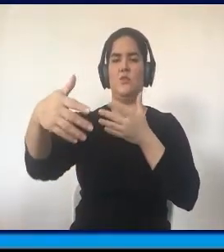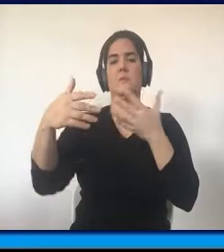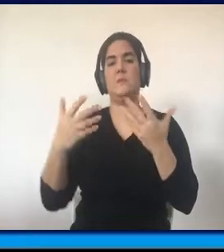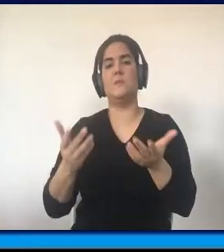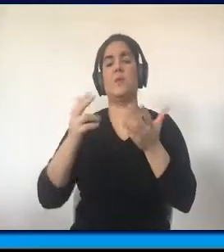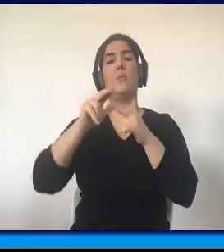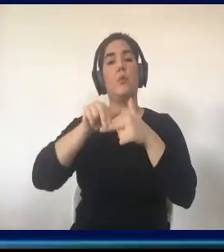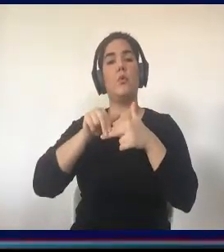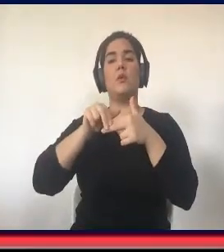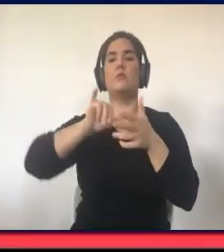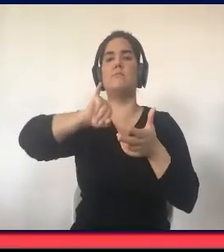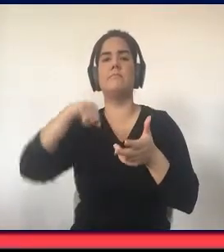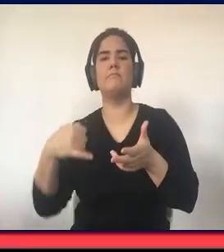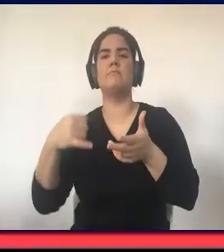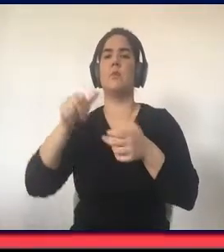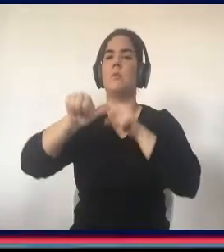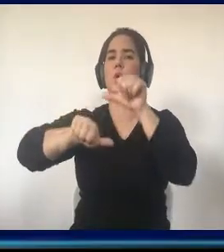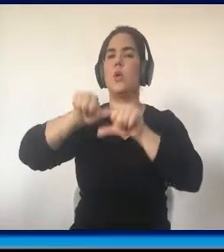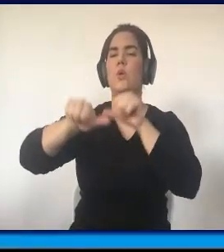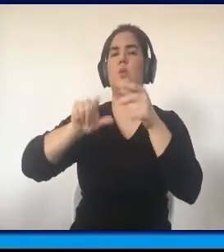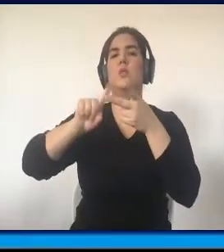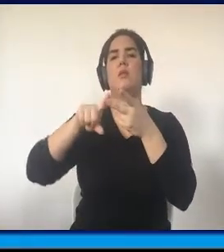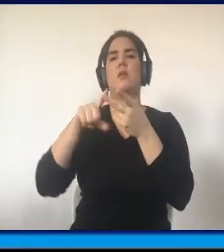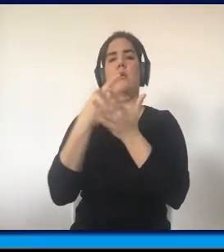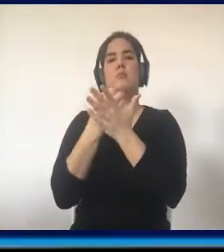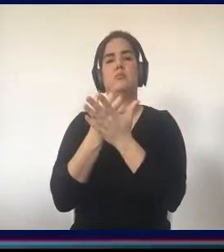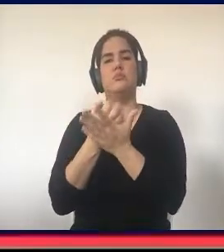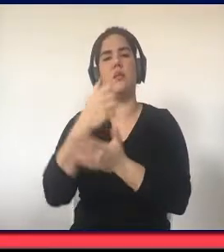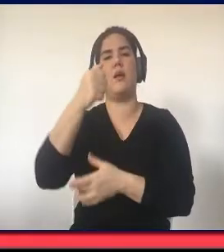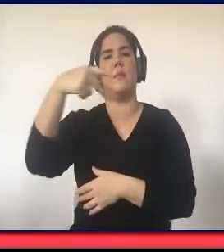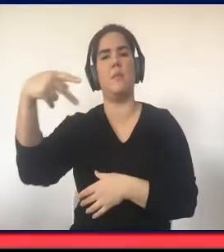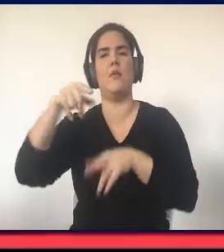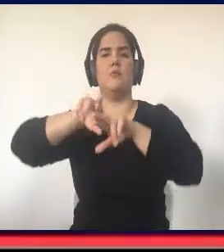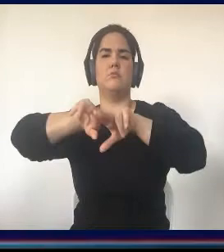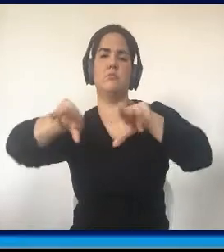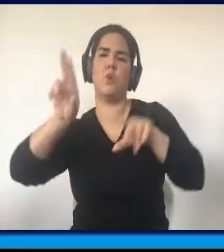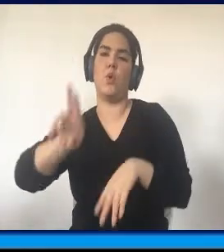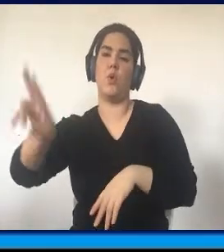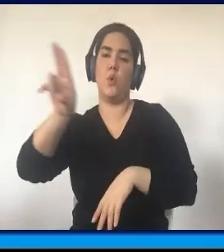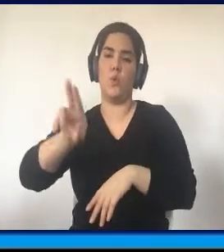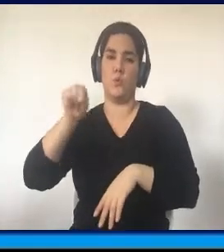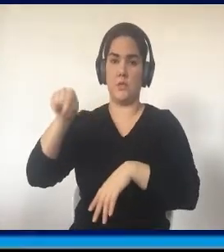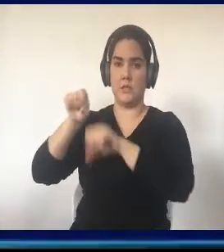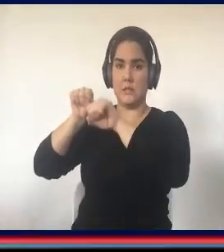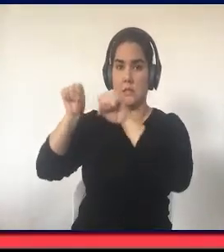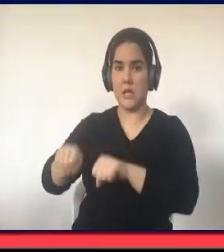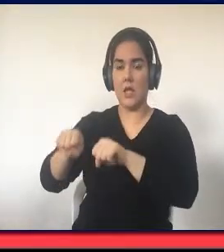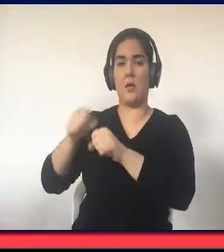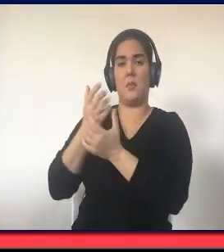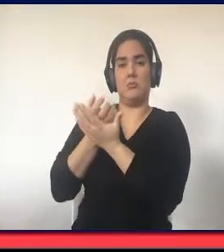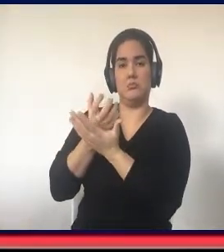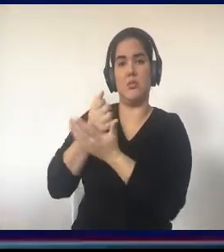muitos aplicativos, a tecnologia em si, né? Esses sistemas de aplicativos para movimentar a nossa vida, fazer